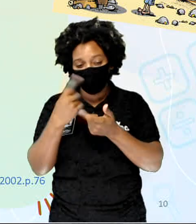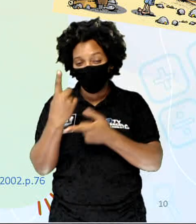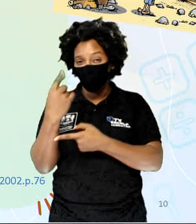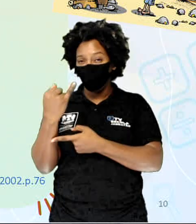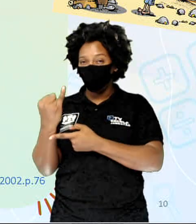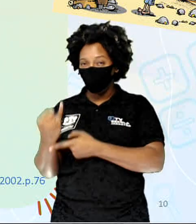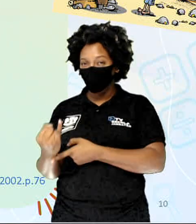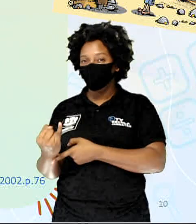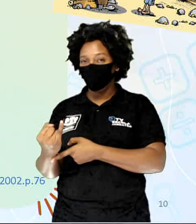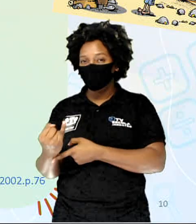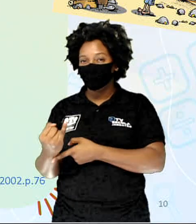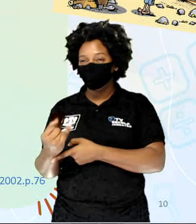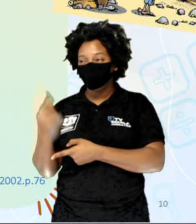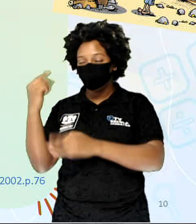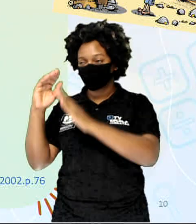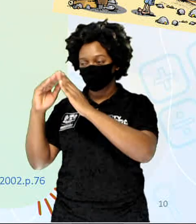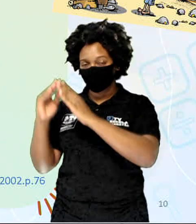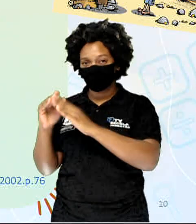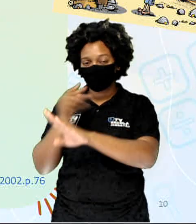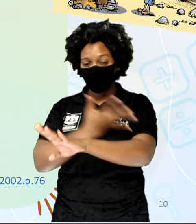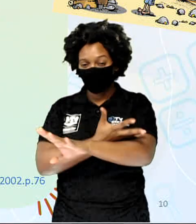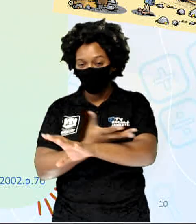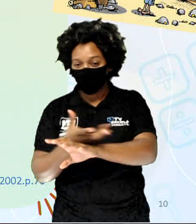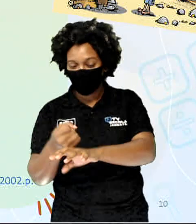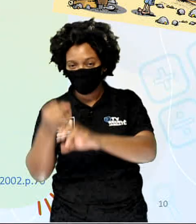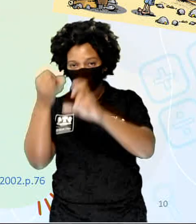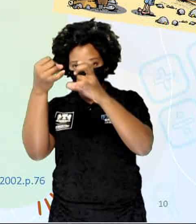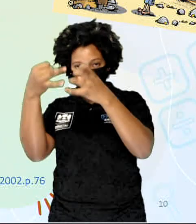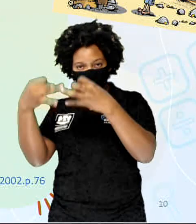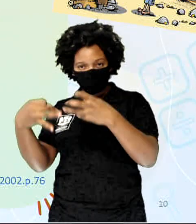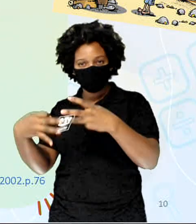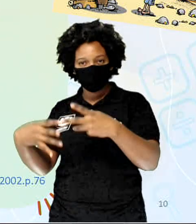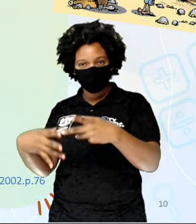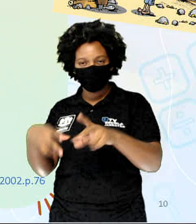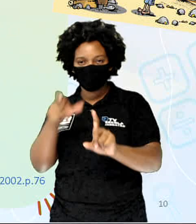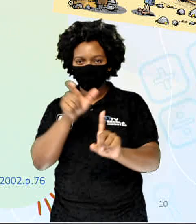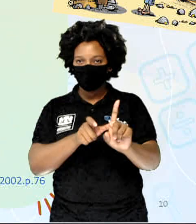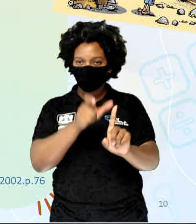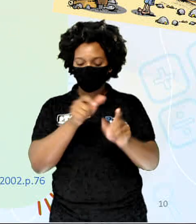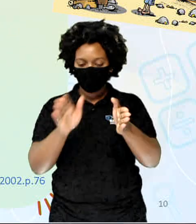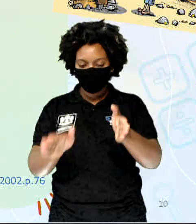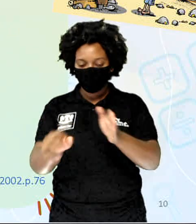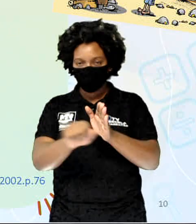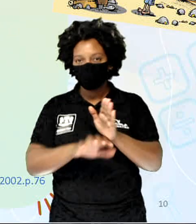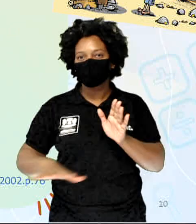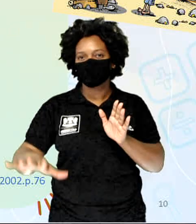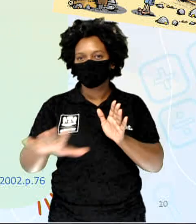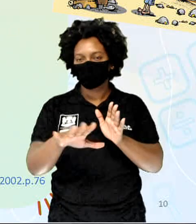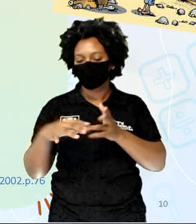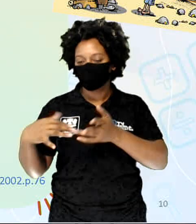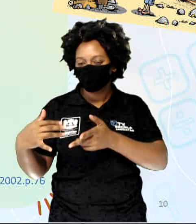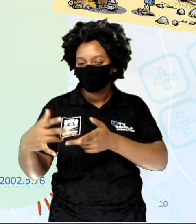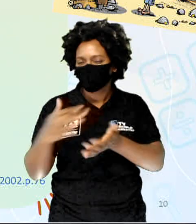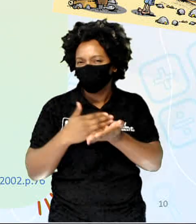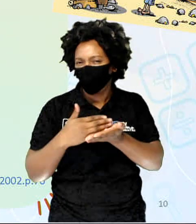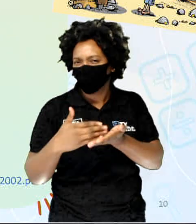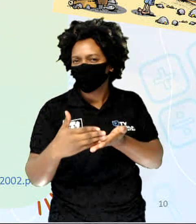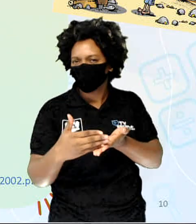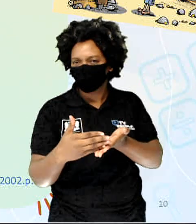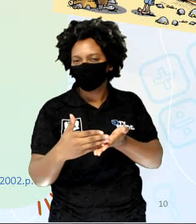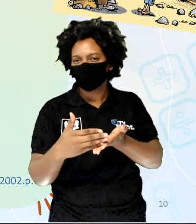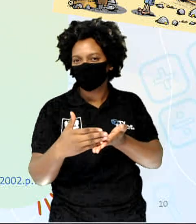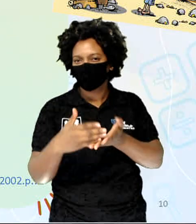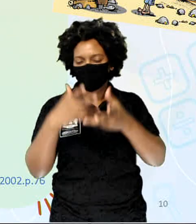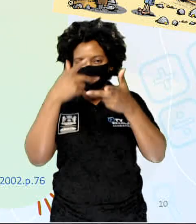do sertão de Pernambuco. Aí nós temos a descrição da personagem e o cenário, logo nas primeiras linhas. Na soalheira danada